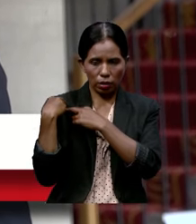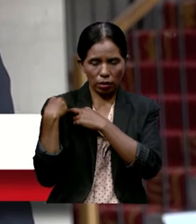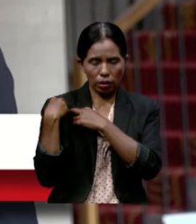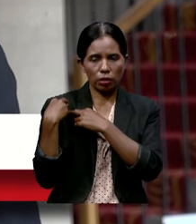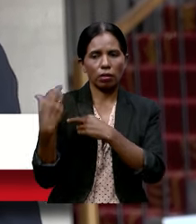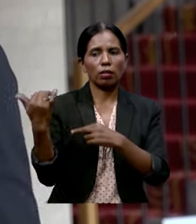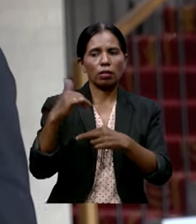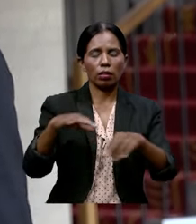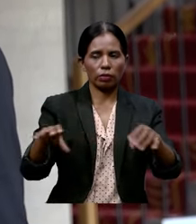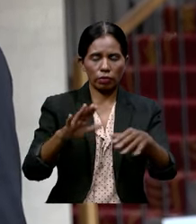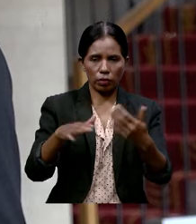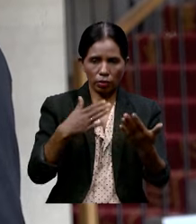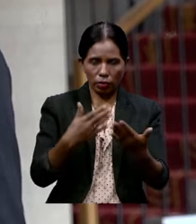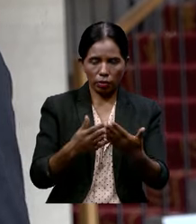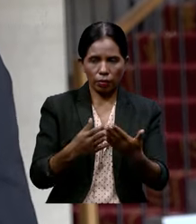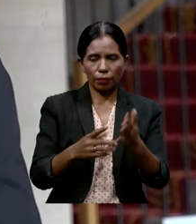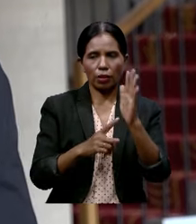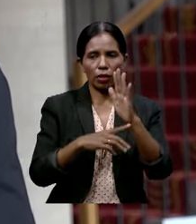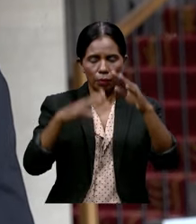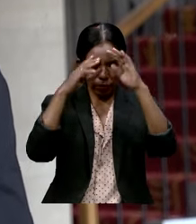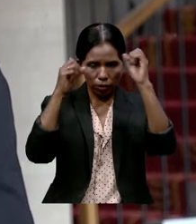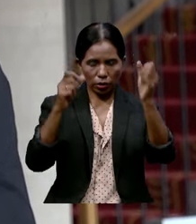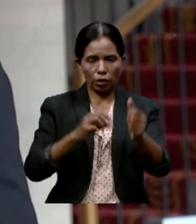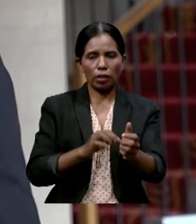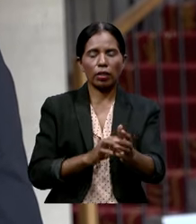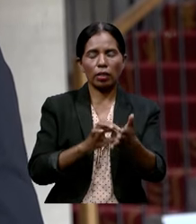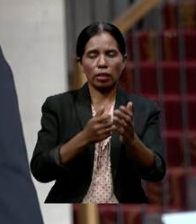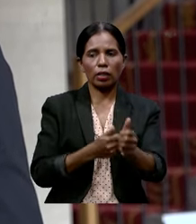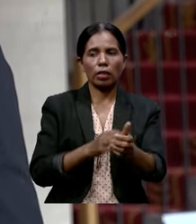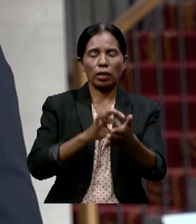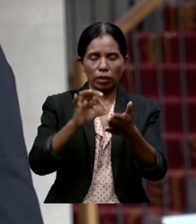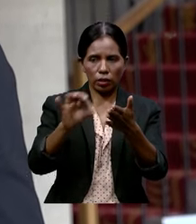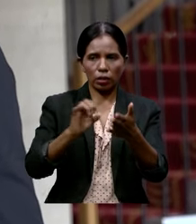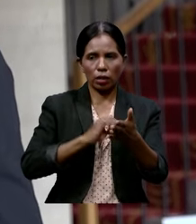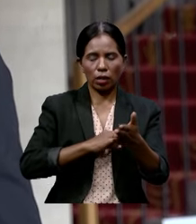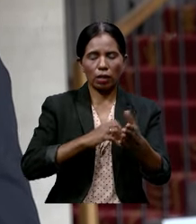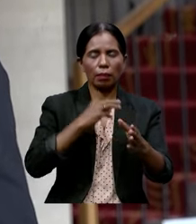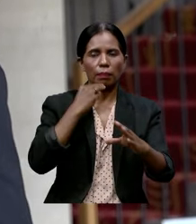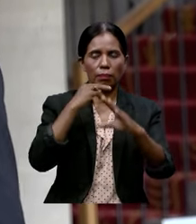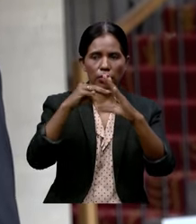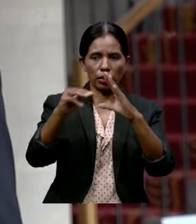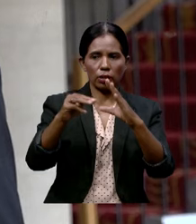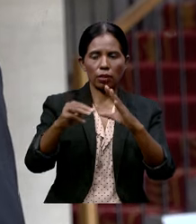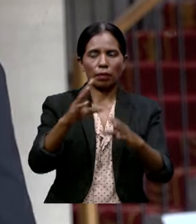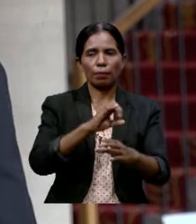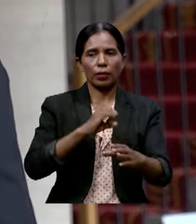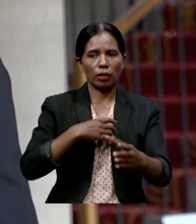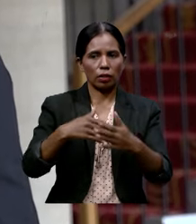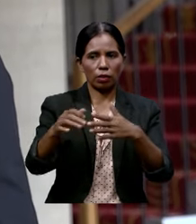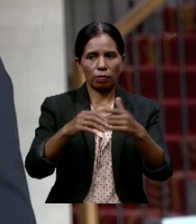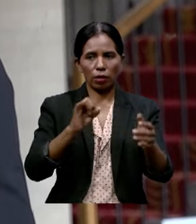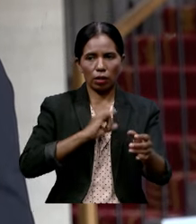competência na intervenção do CNB presidente resiste a tuir versão nenia ao manda mensagem ba tempe da la baraka o